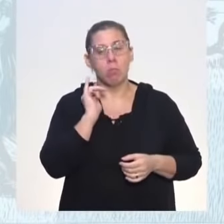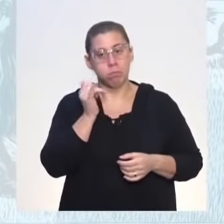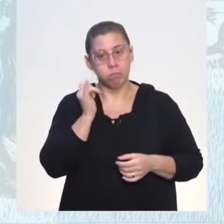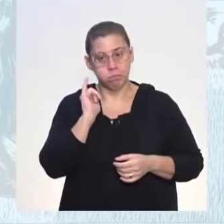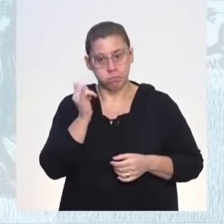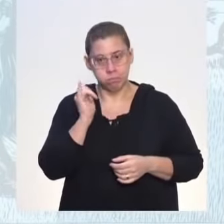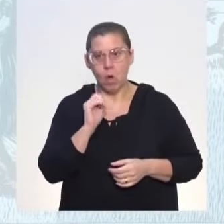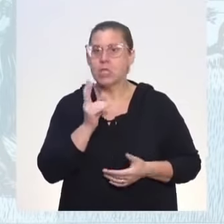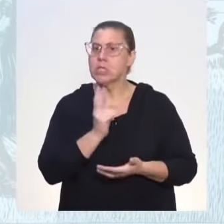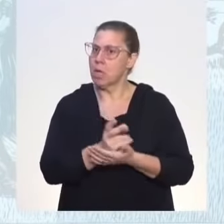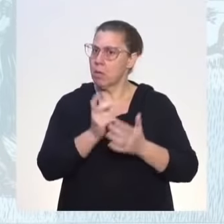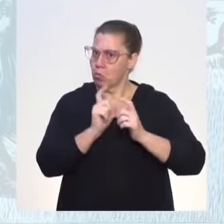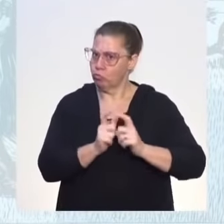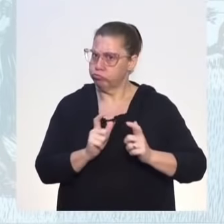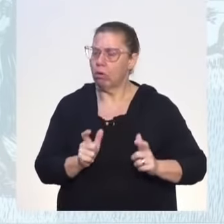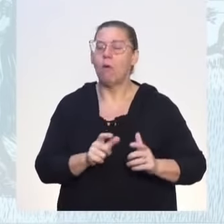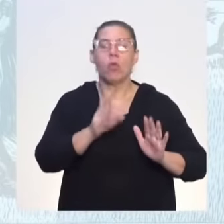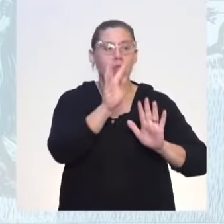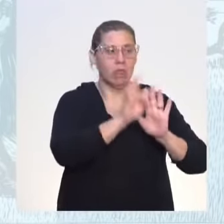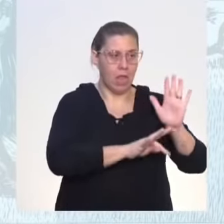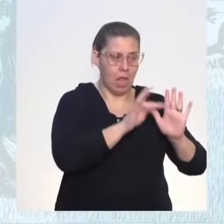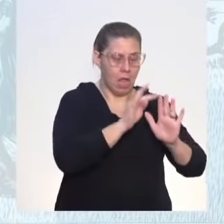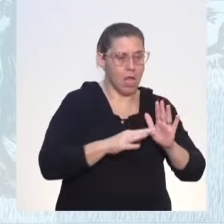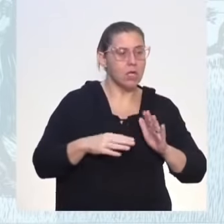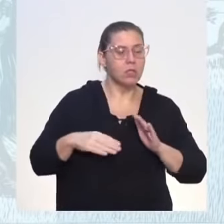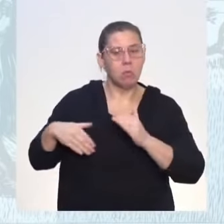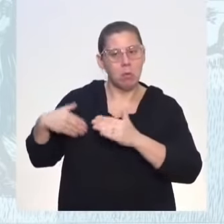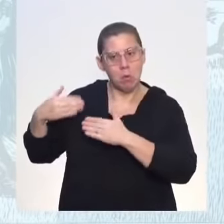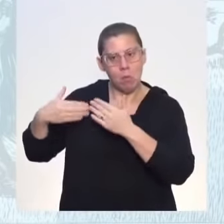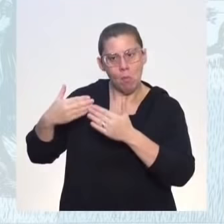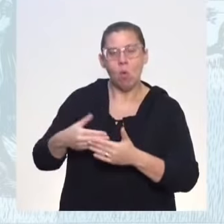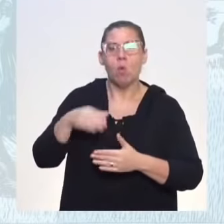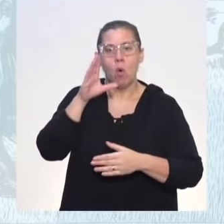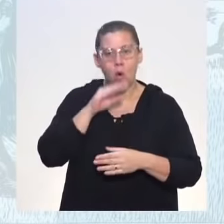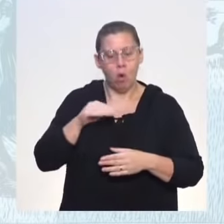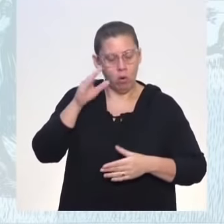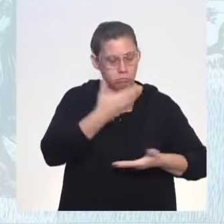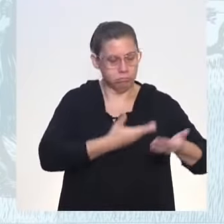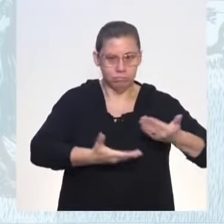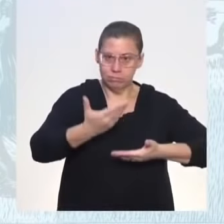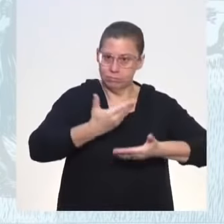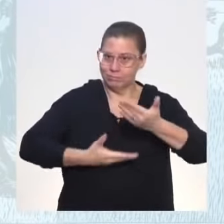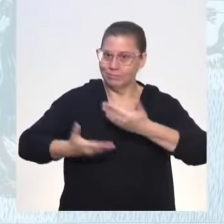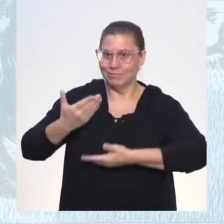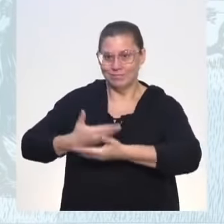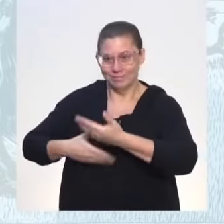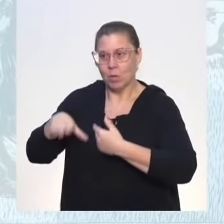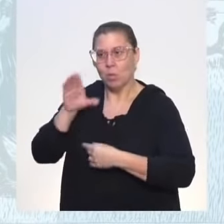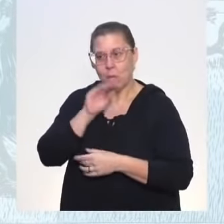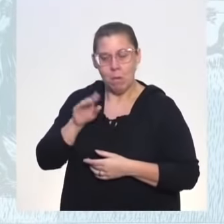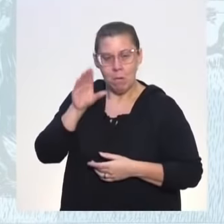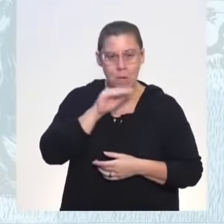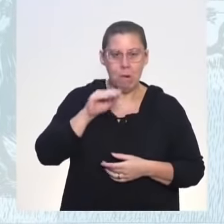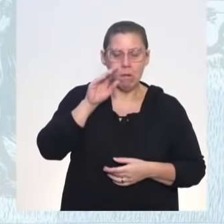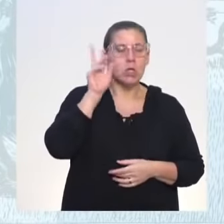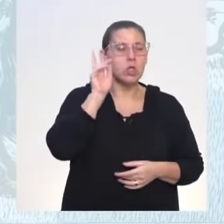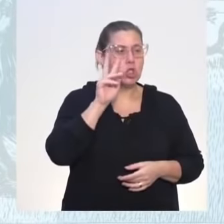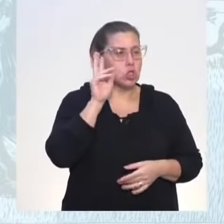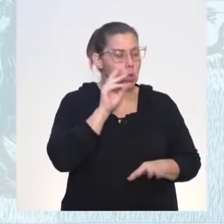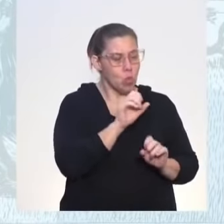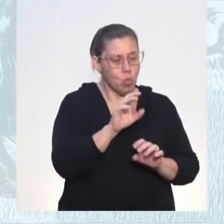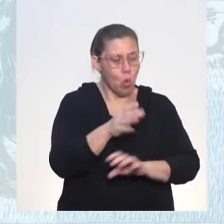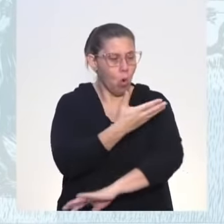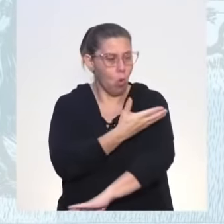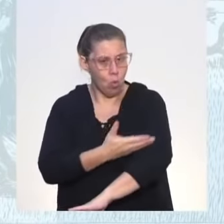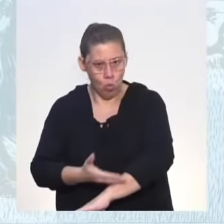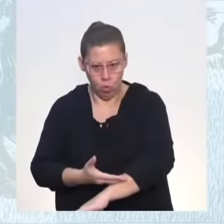conto, aumenta um ponto. Os textos de tradição oral são aqueles compartilhados por meio da fala. São histórias, ensinamentos,